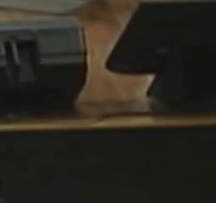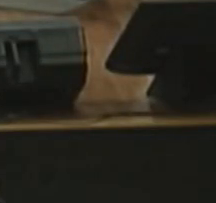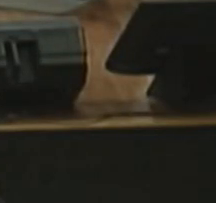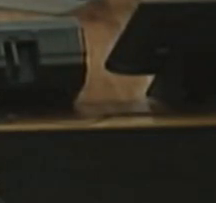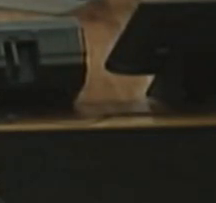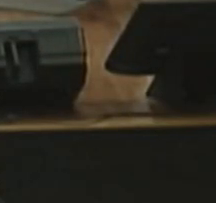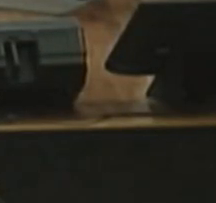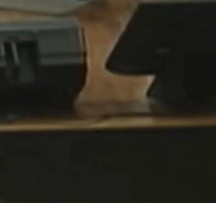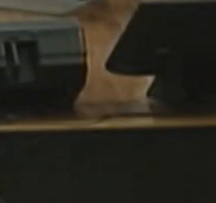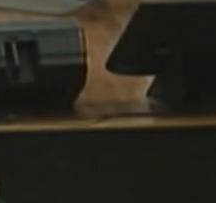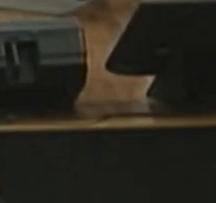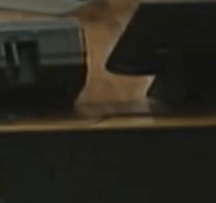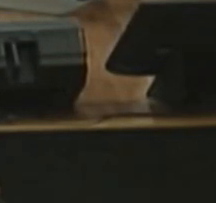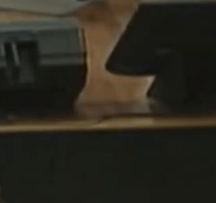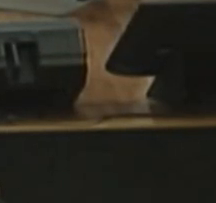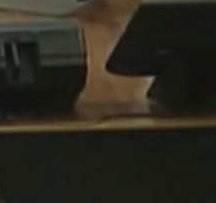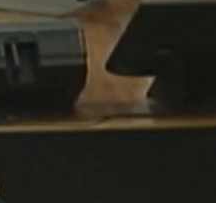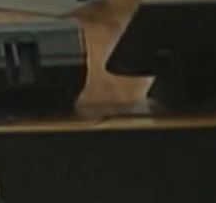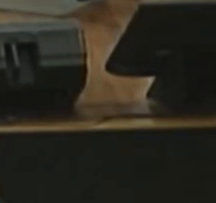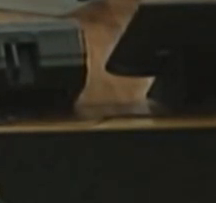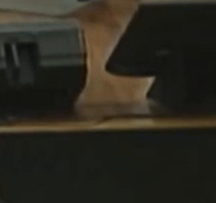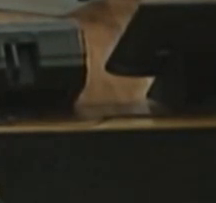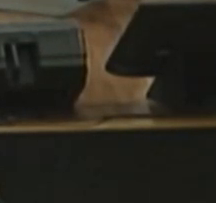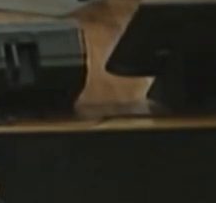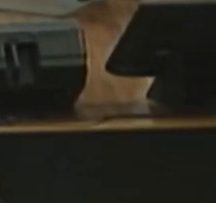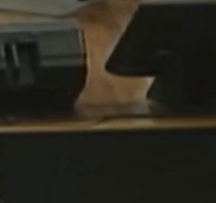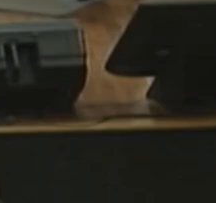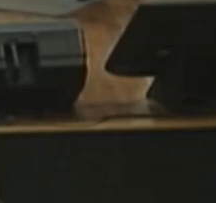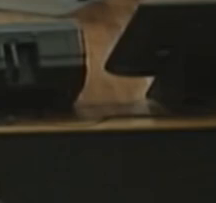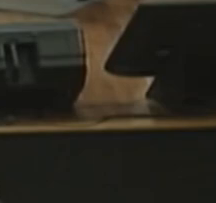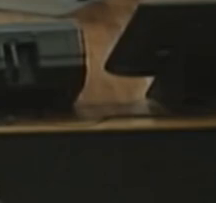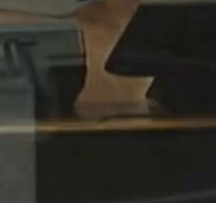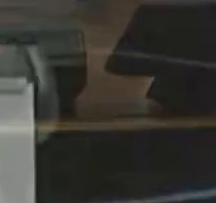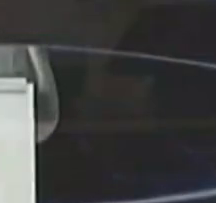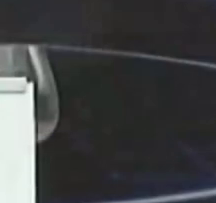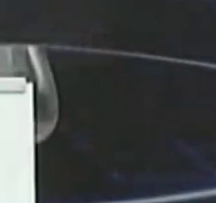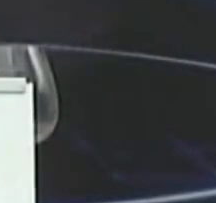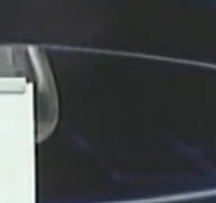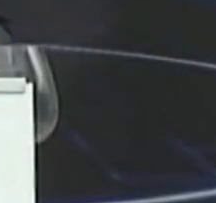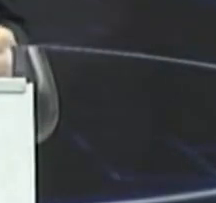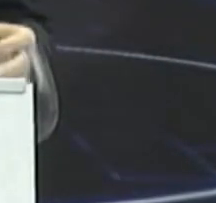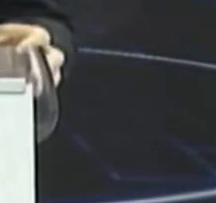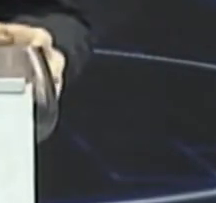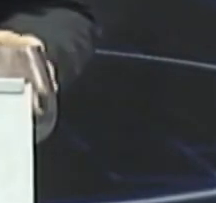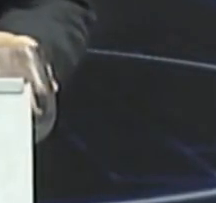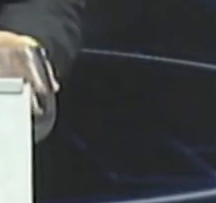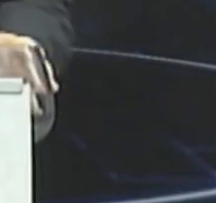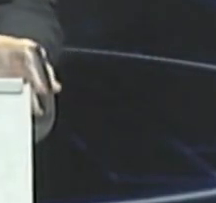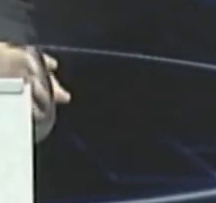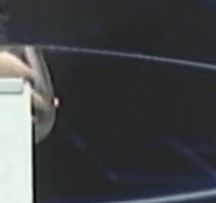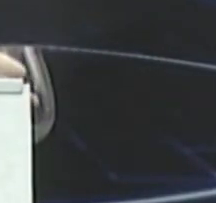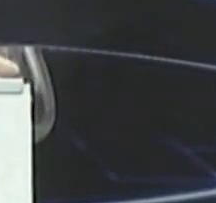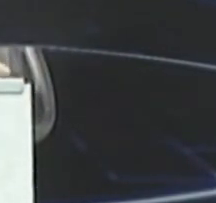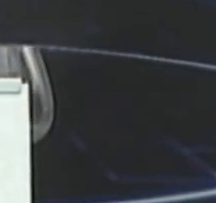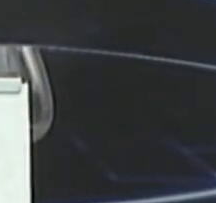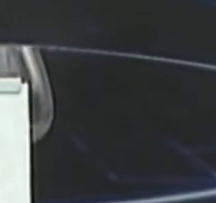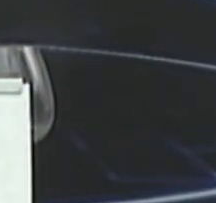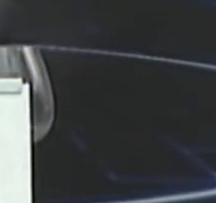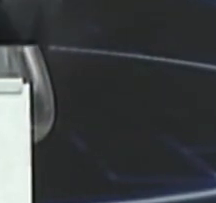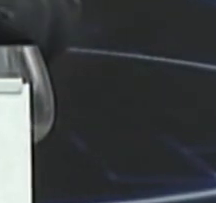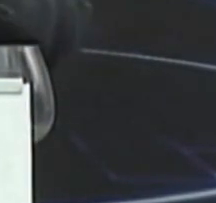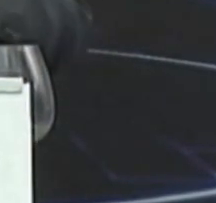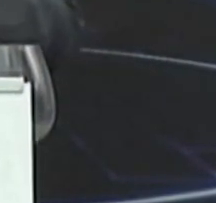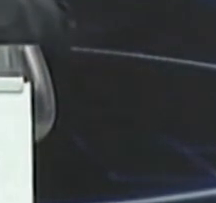segundo debate midiamax entre os candidatos ao governo de mato grosso do sul ac embaralhando os nomes para as redes já daqui a